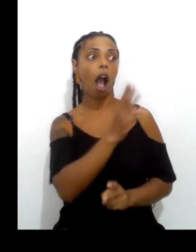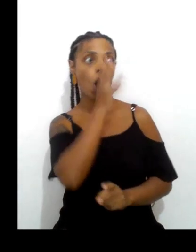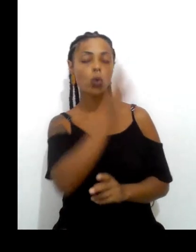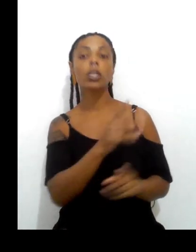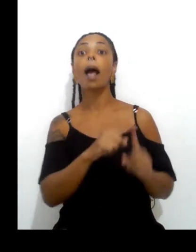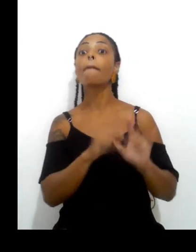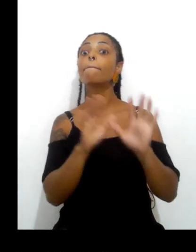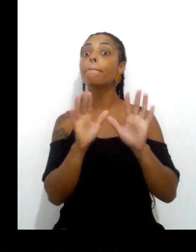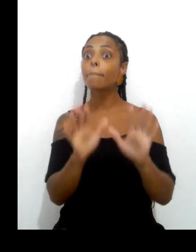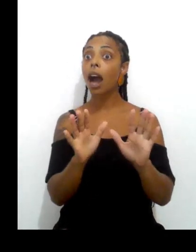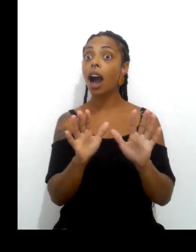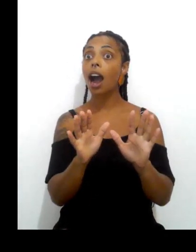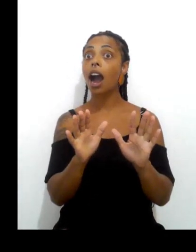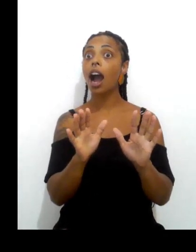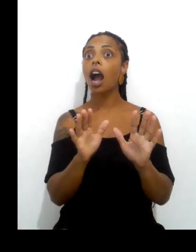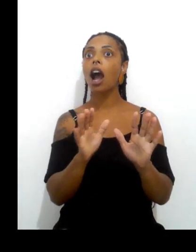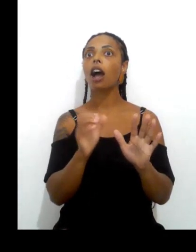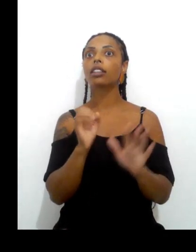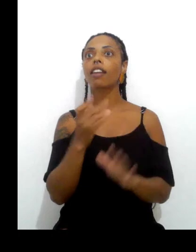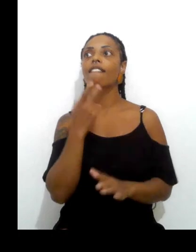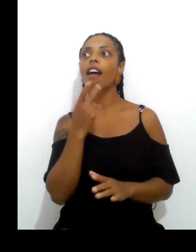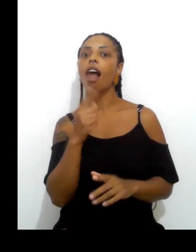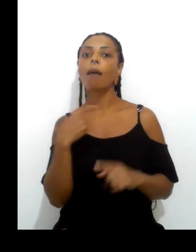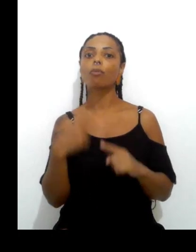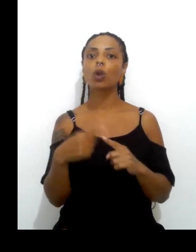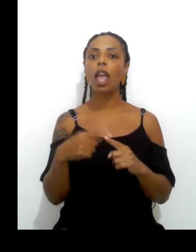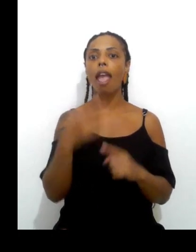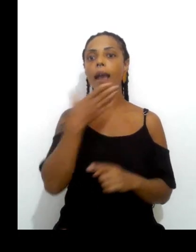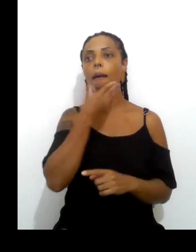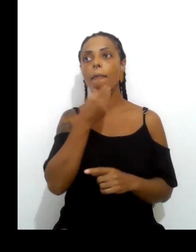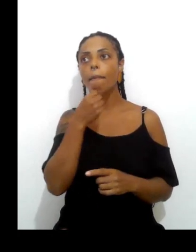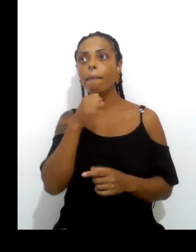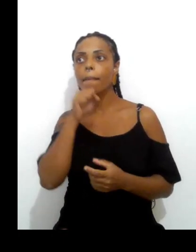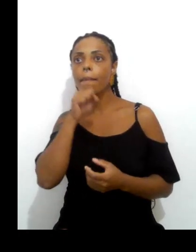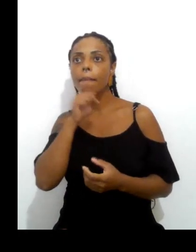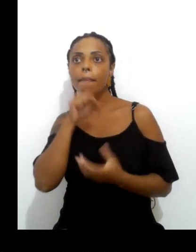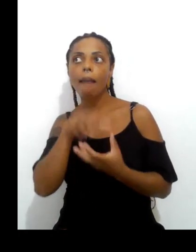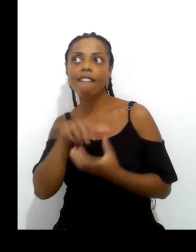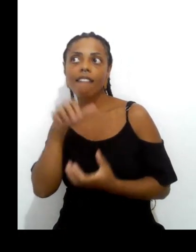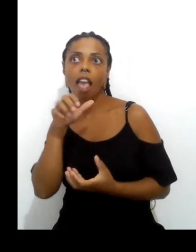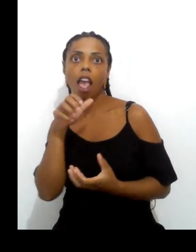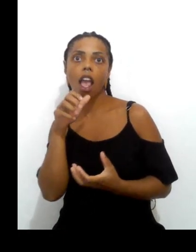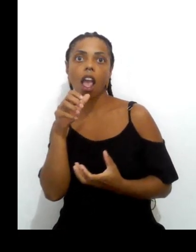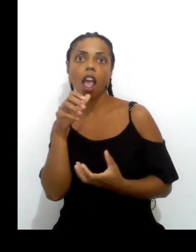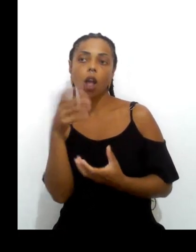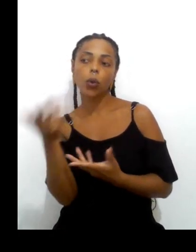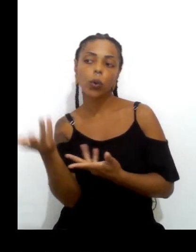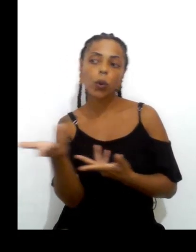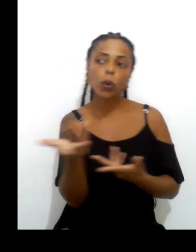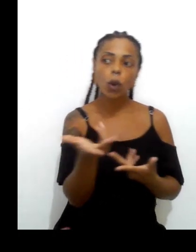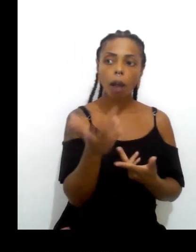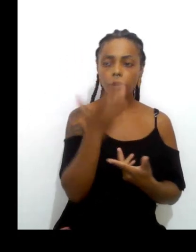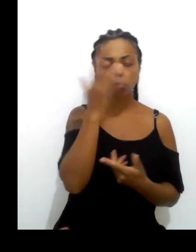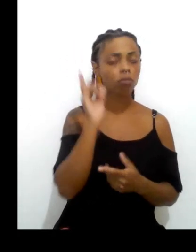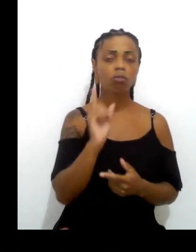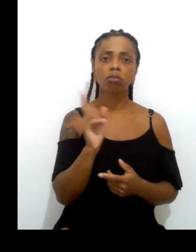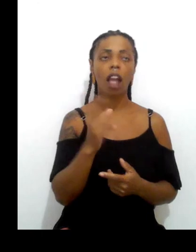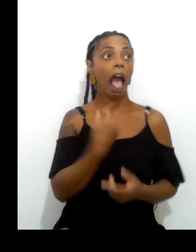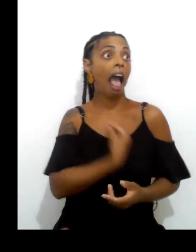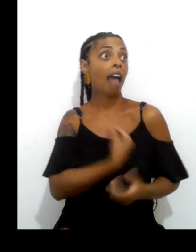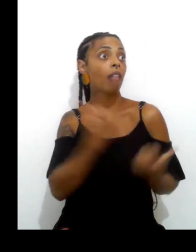o resultado da Sedução de um homem mais velho uma queda na vida de devassidão em vez disso